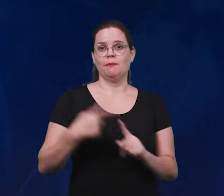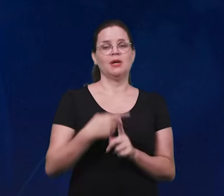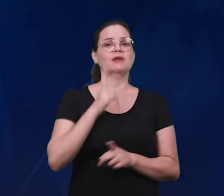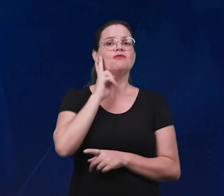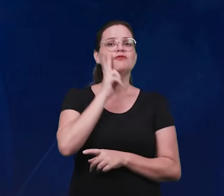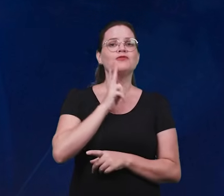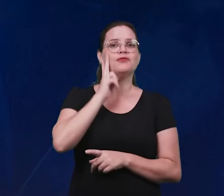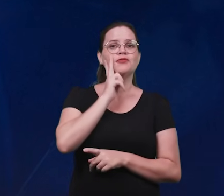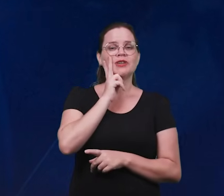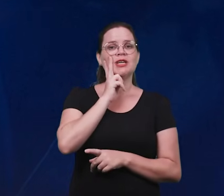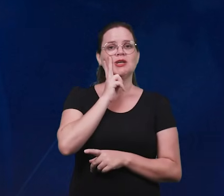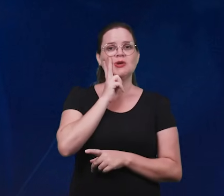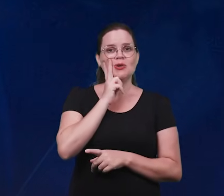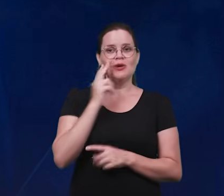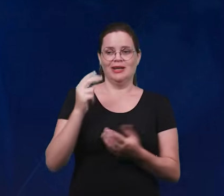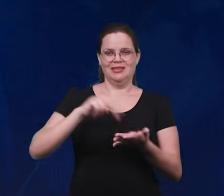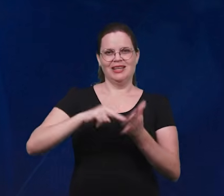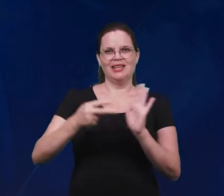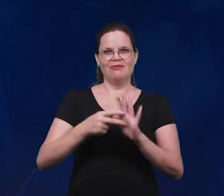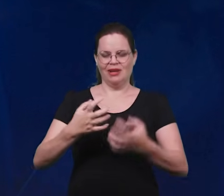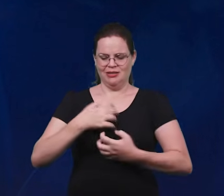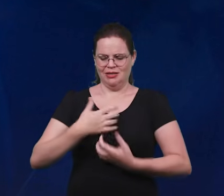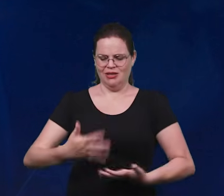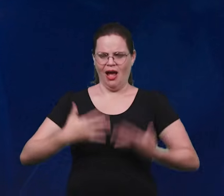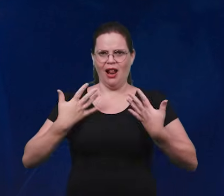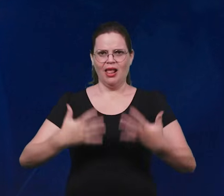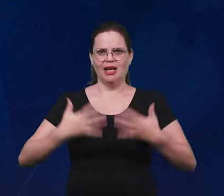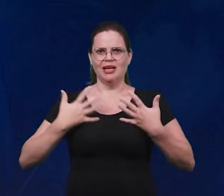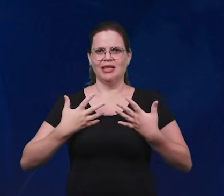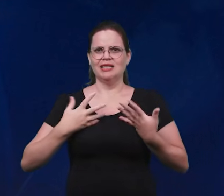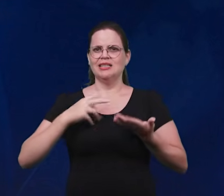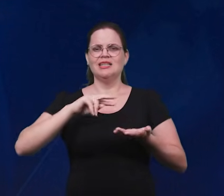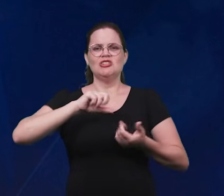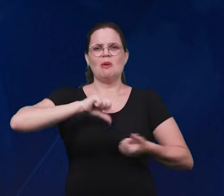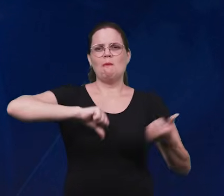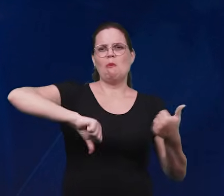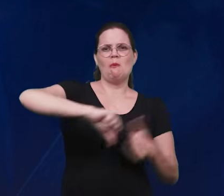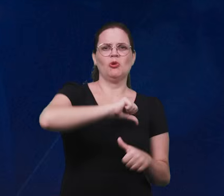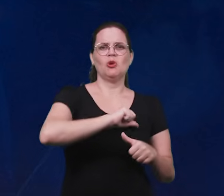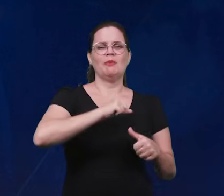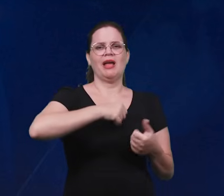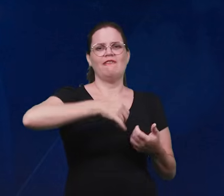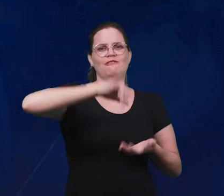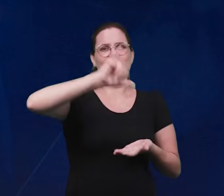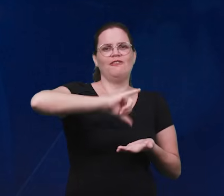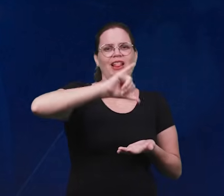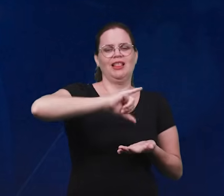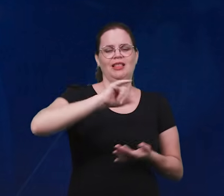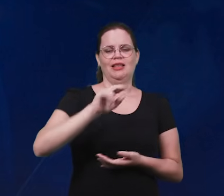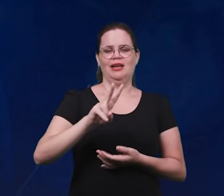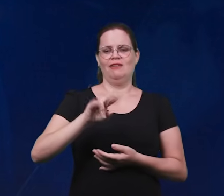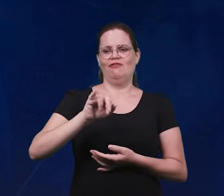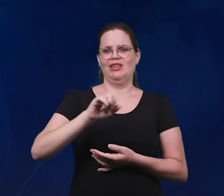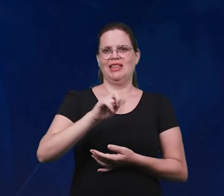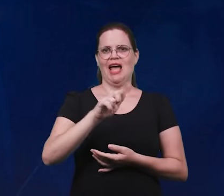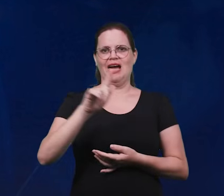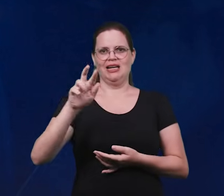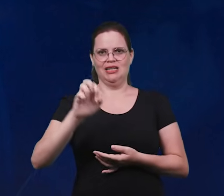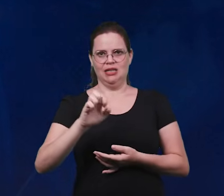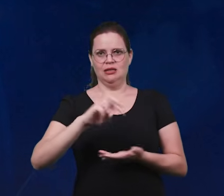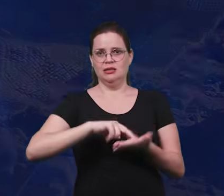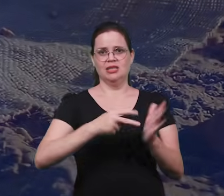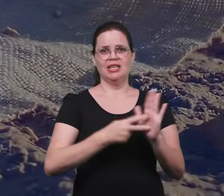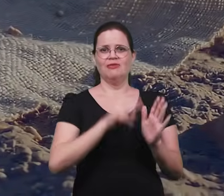da alegria já se transformou no vinagre amargo da tristeza. Os pães